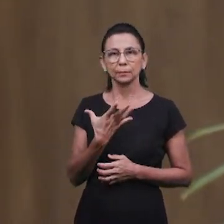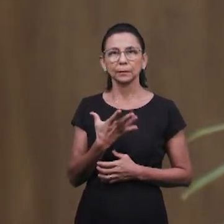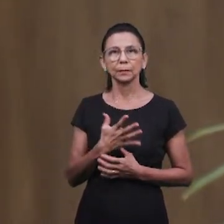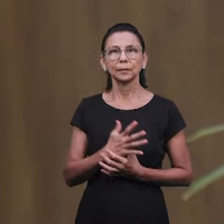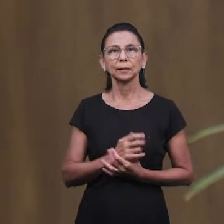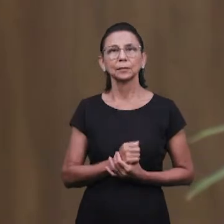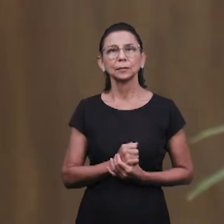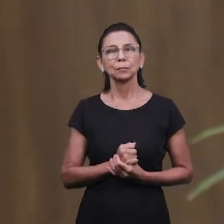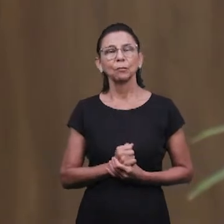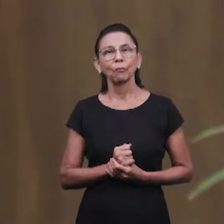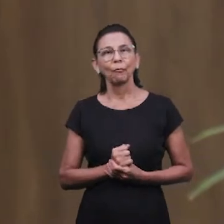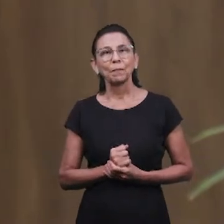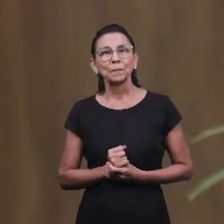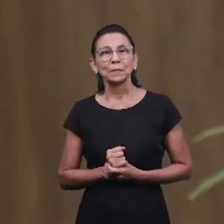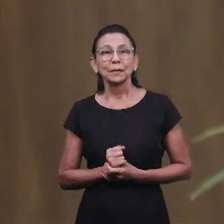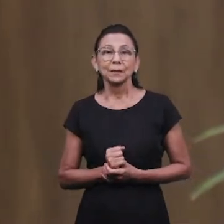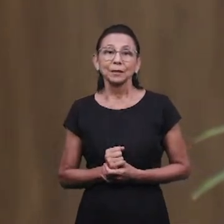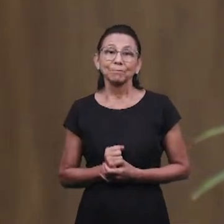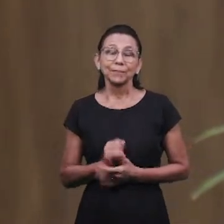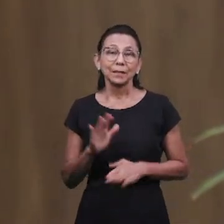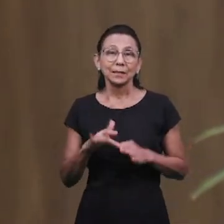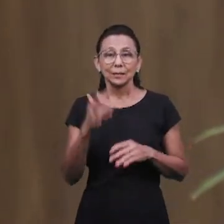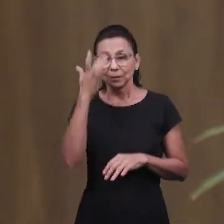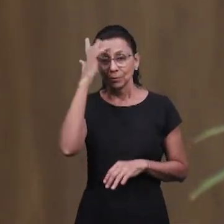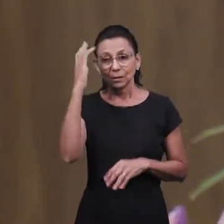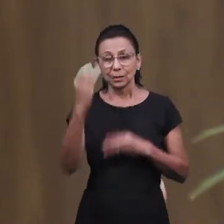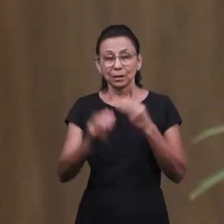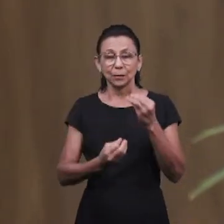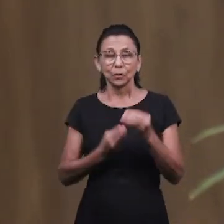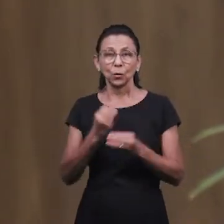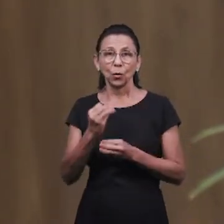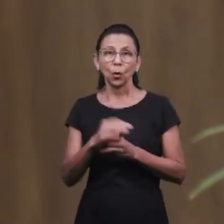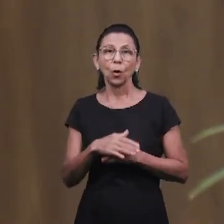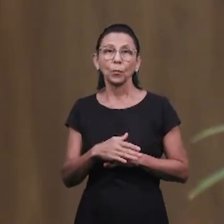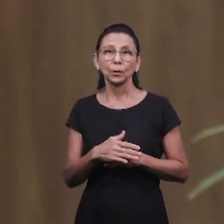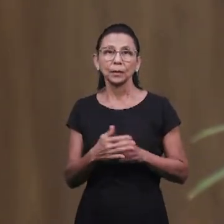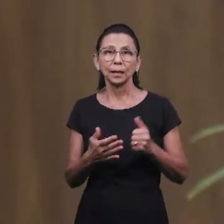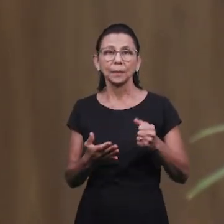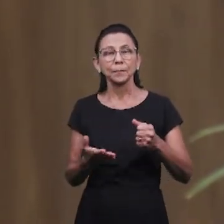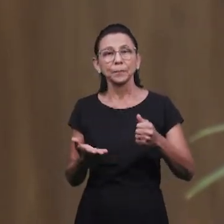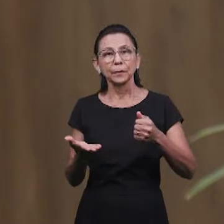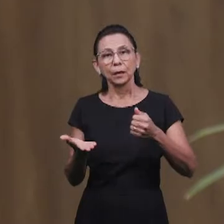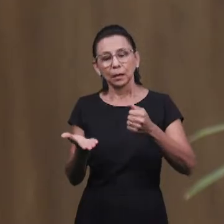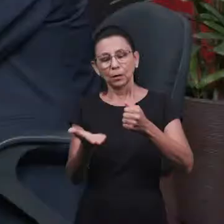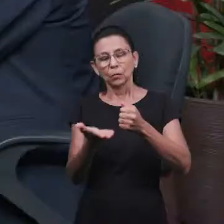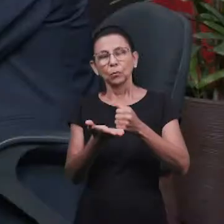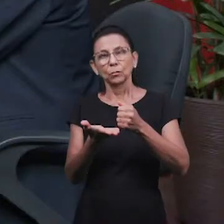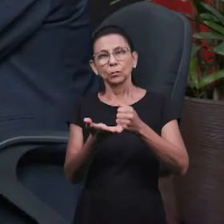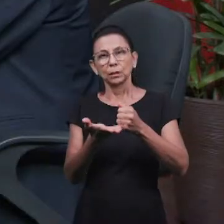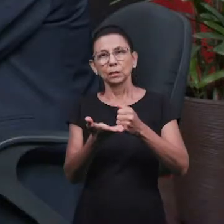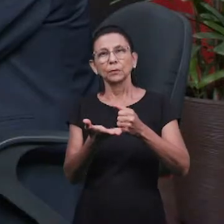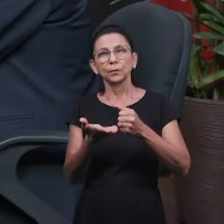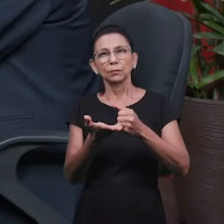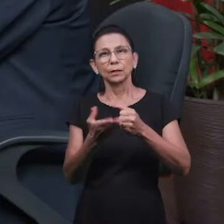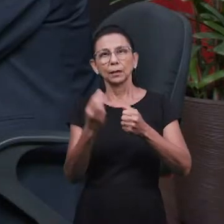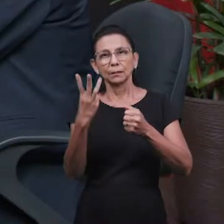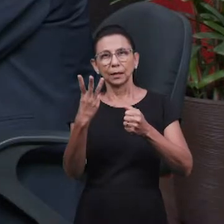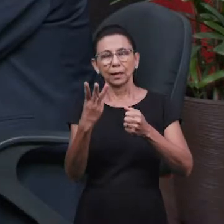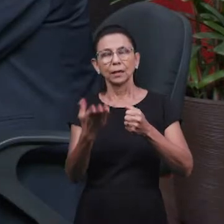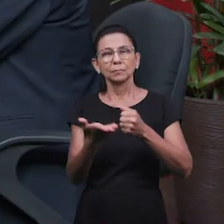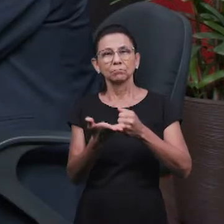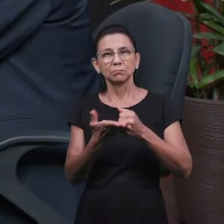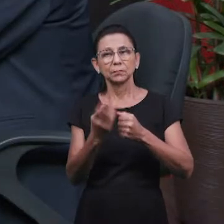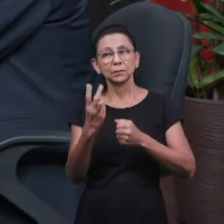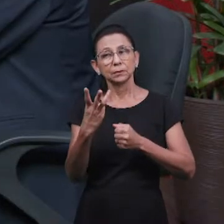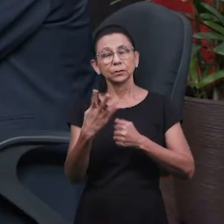gente... Vai aparecer casos que a gente não vai saber mesmo o que fazer. Nível 3, que a gente não tem como prever realmente o que vai